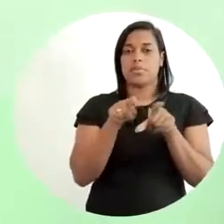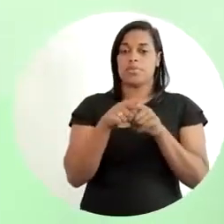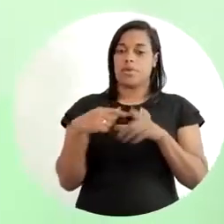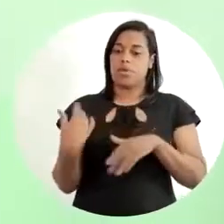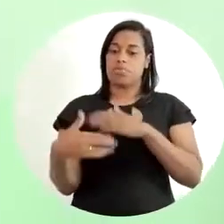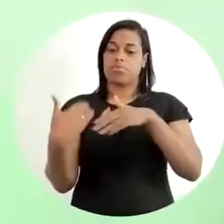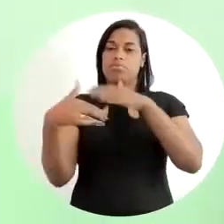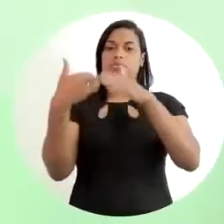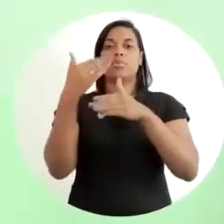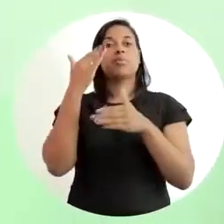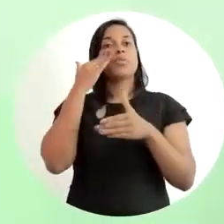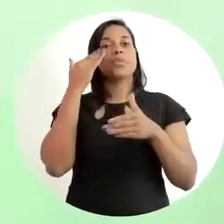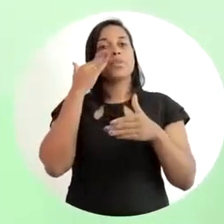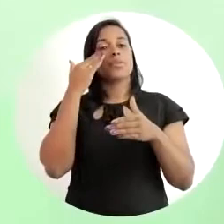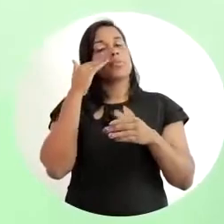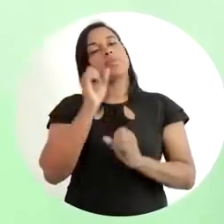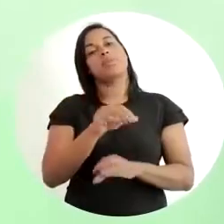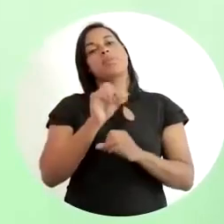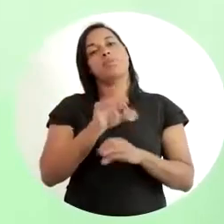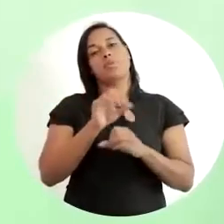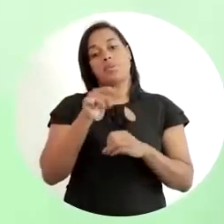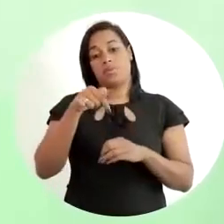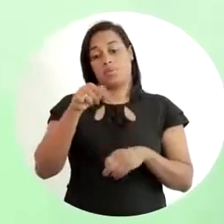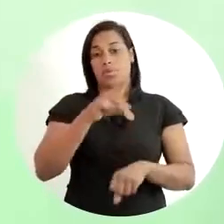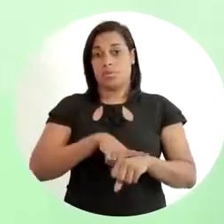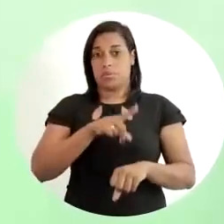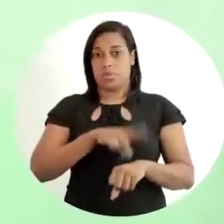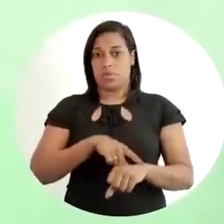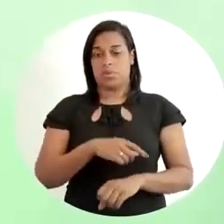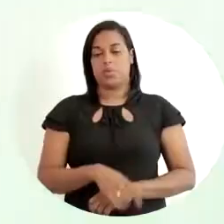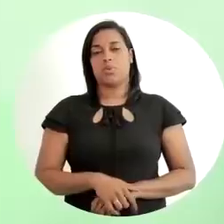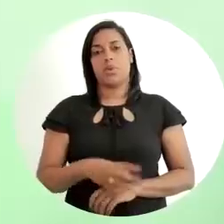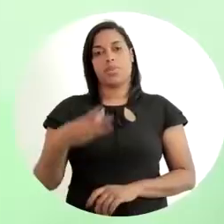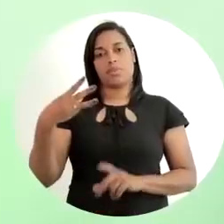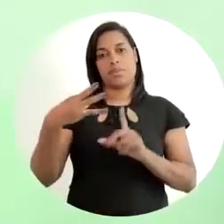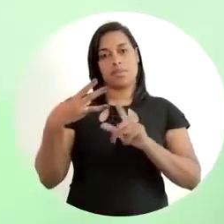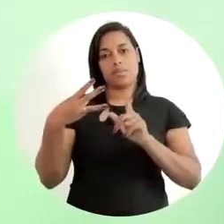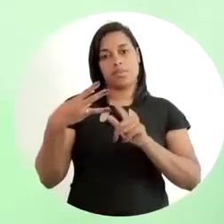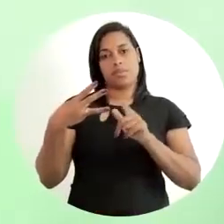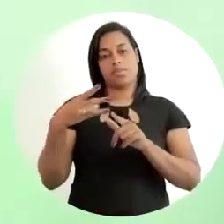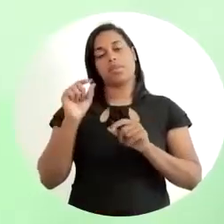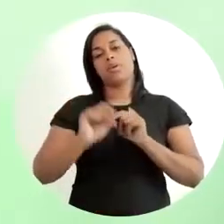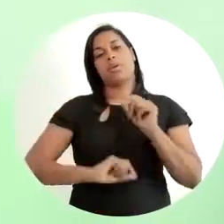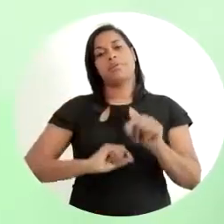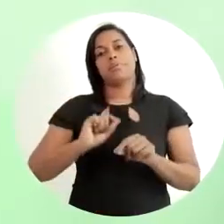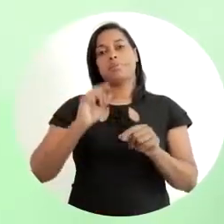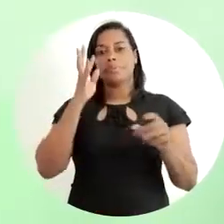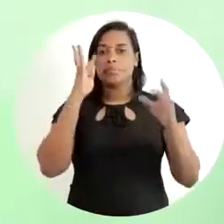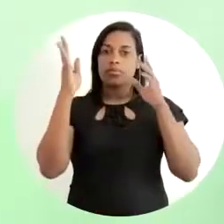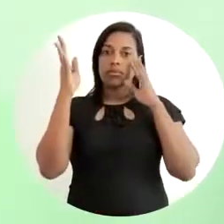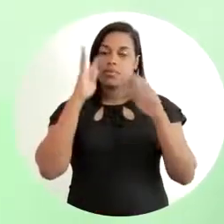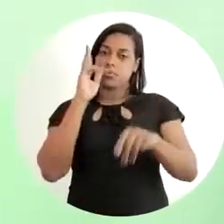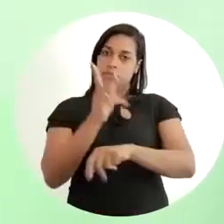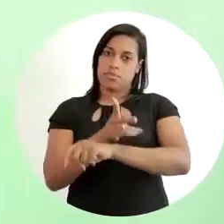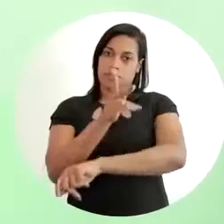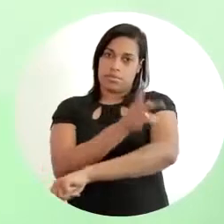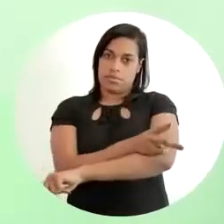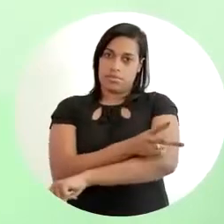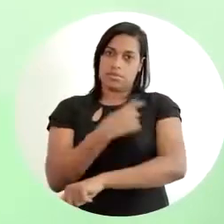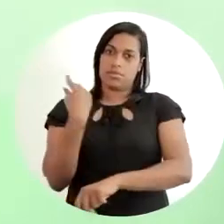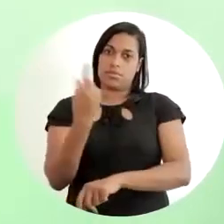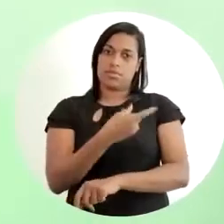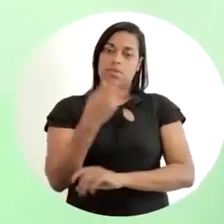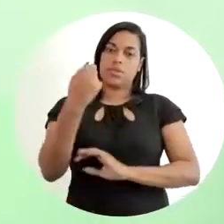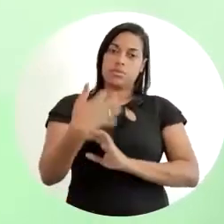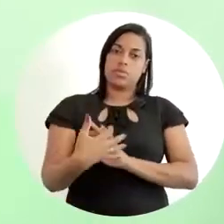garantindo um avanço para a compreensão da educação nesse período. A terceira fase dessas teorias